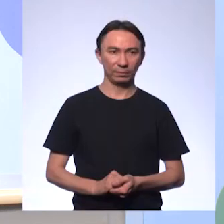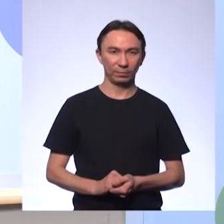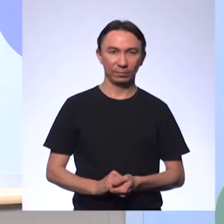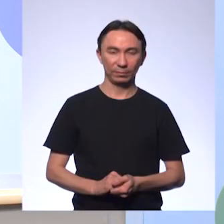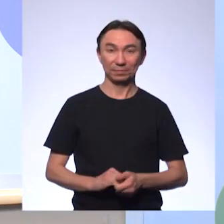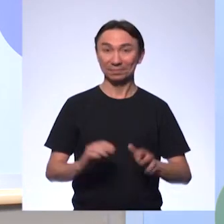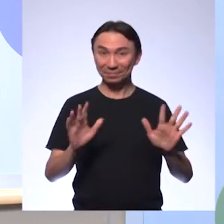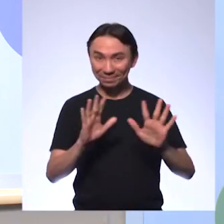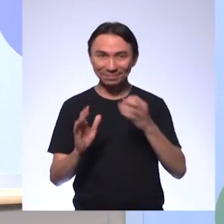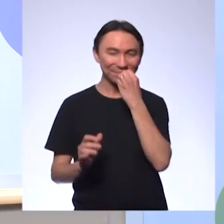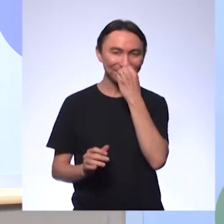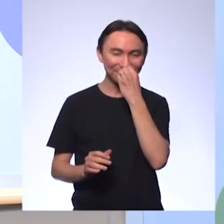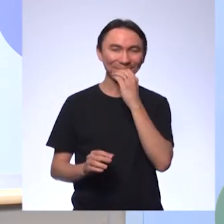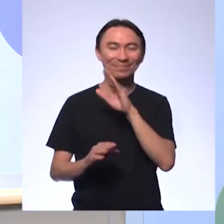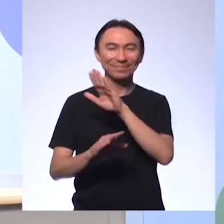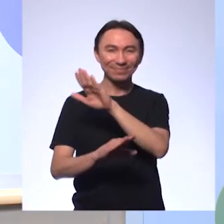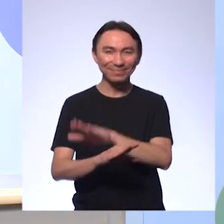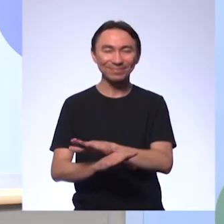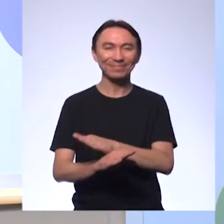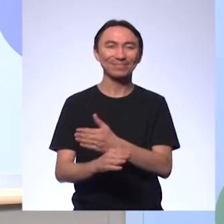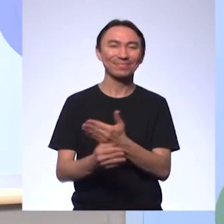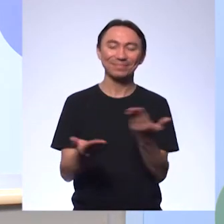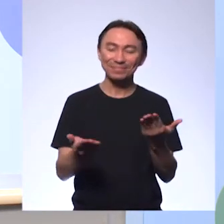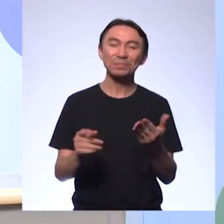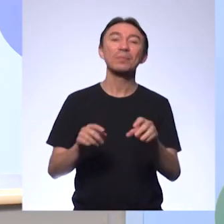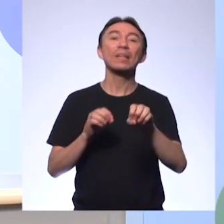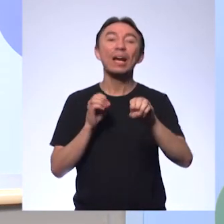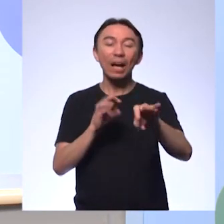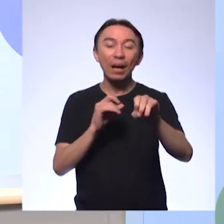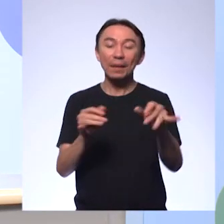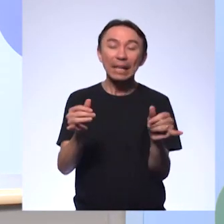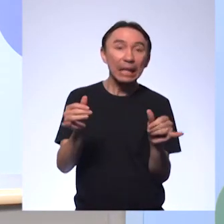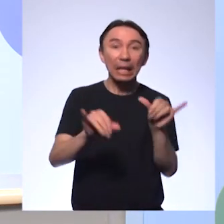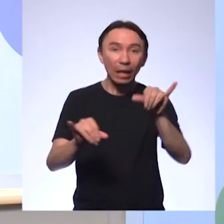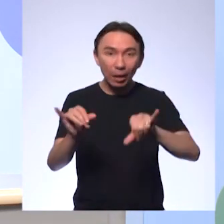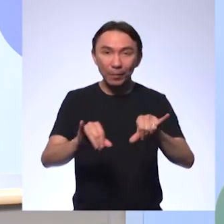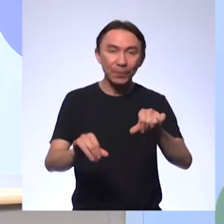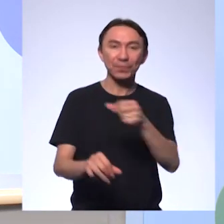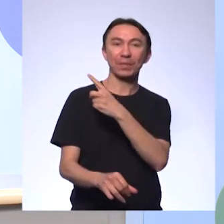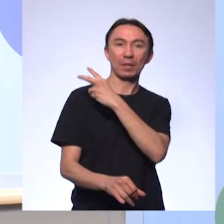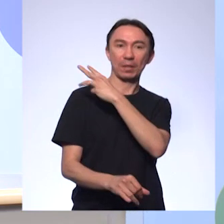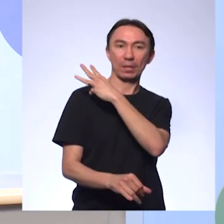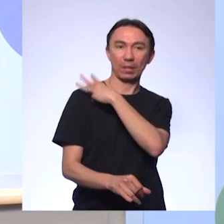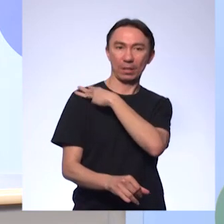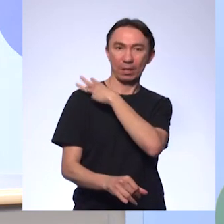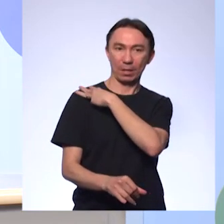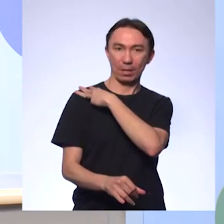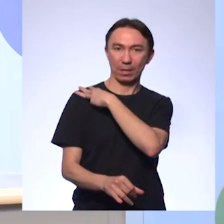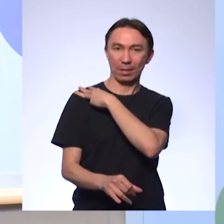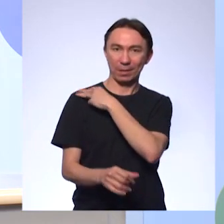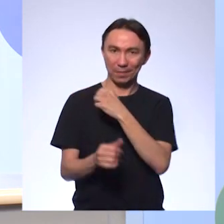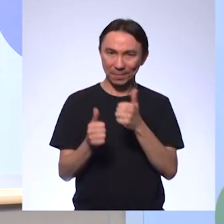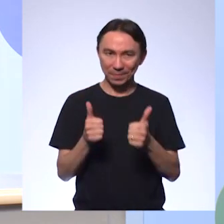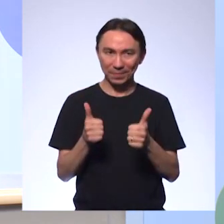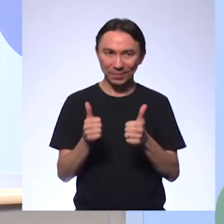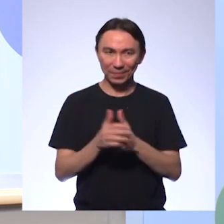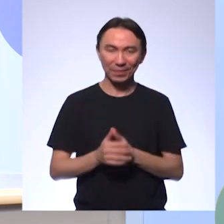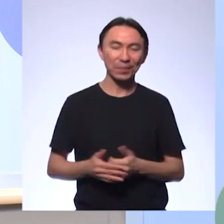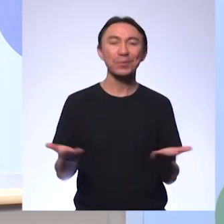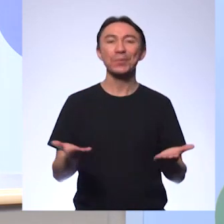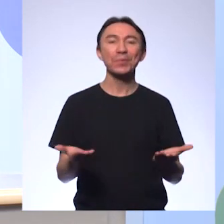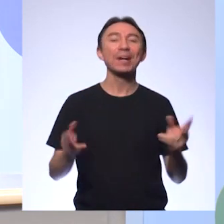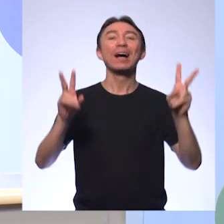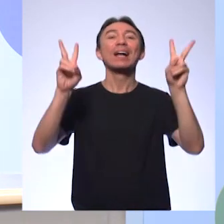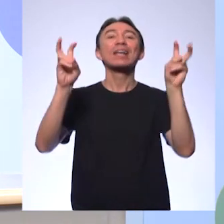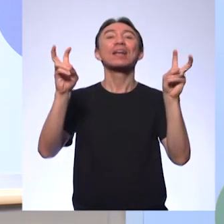Olá, alunos, boa tarde. Esta é uma aula de Química para a terceira série do ensino médio. O título da aula de